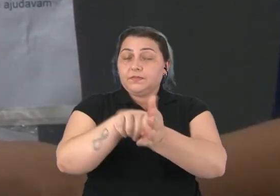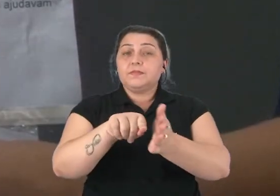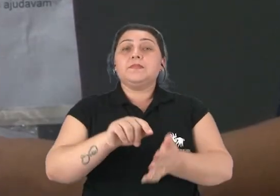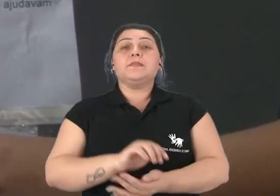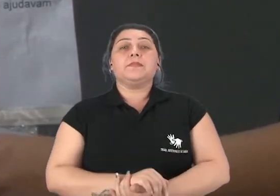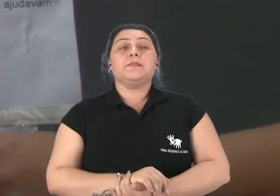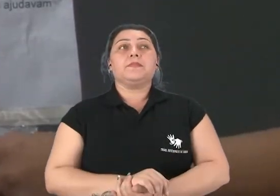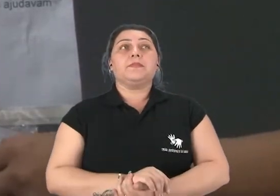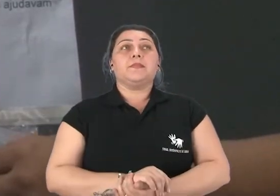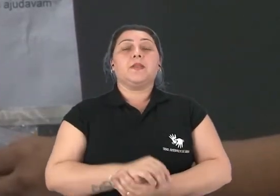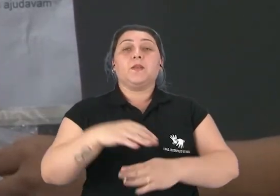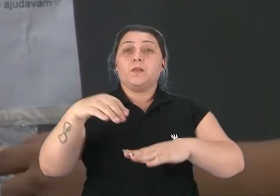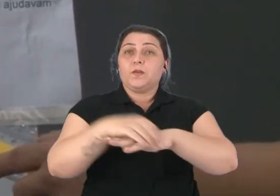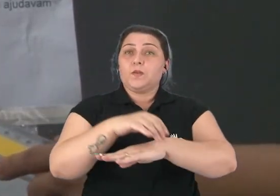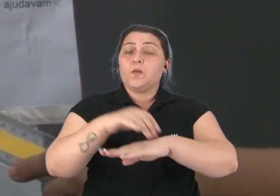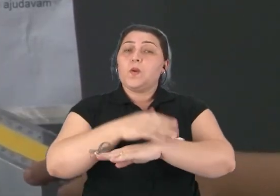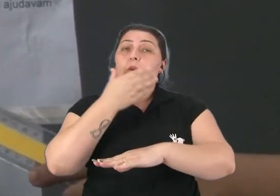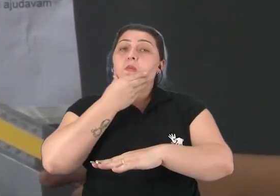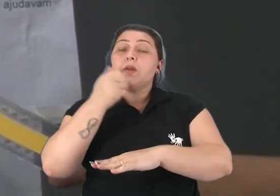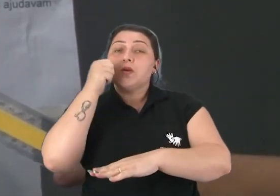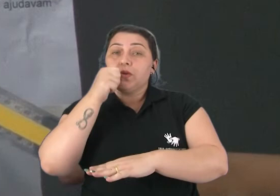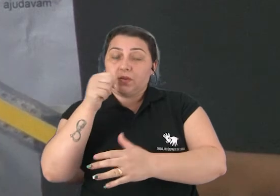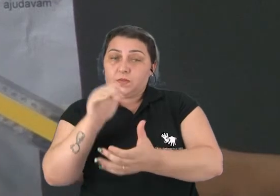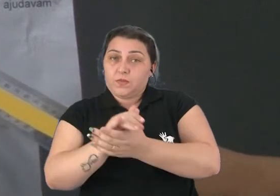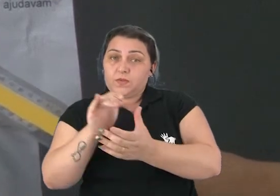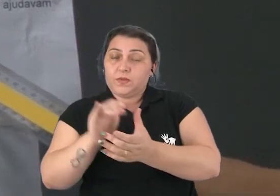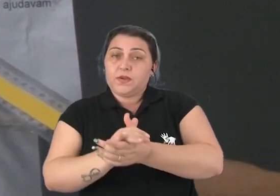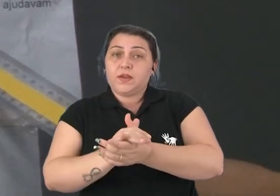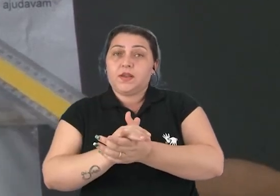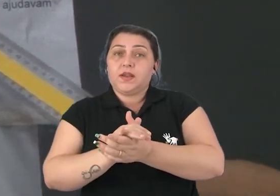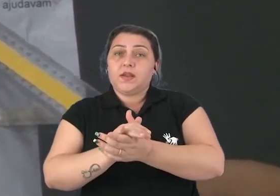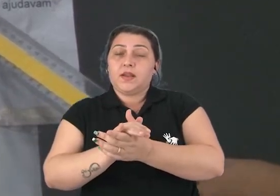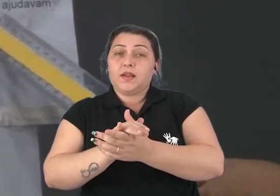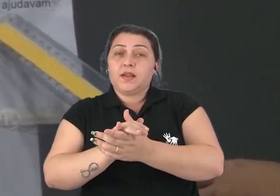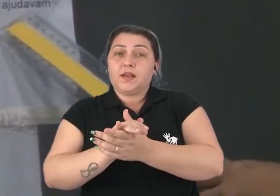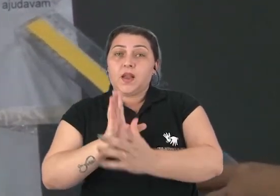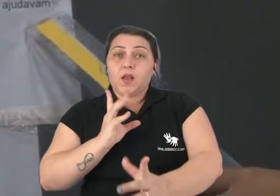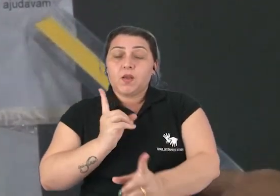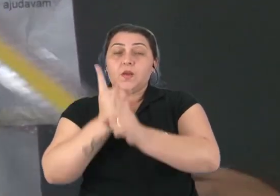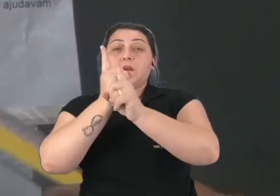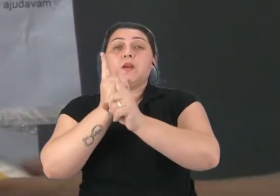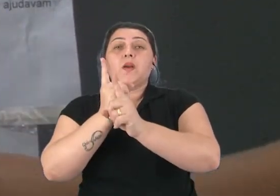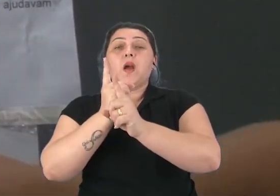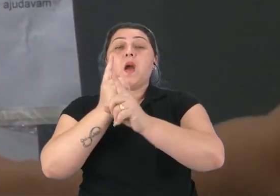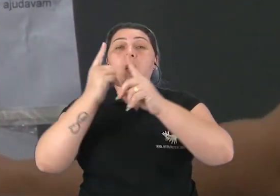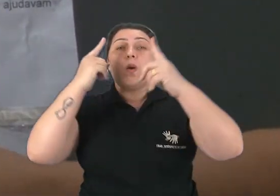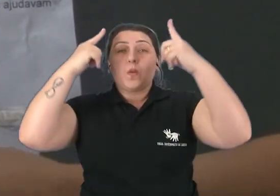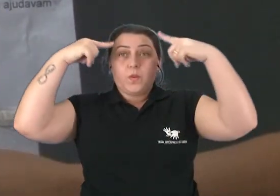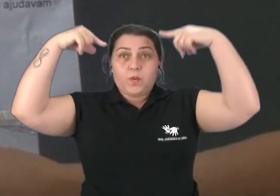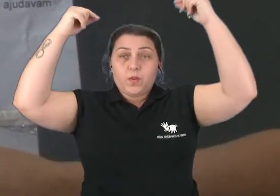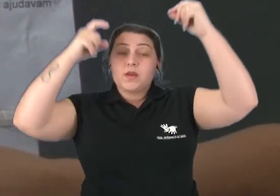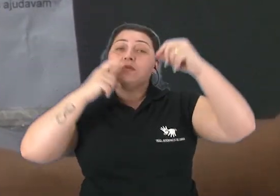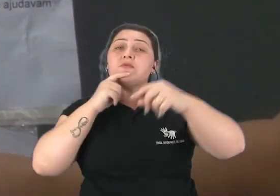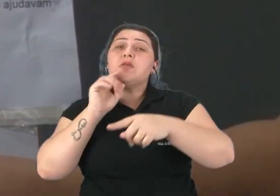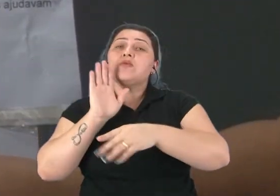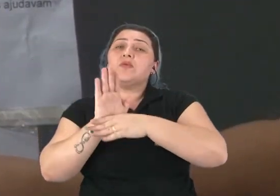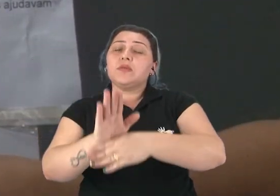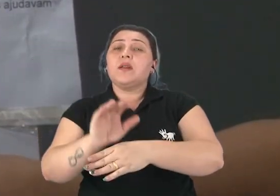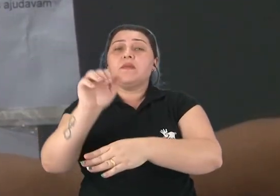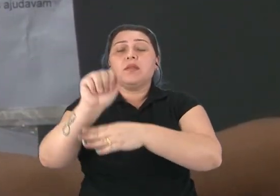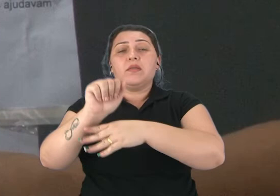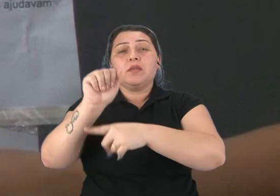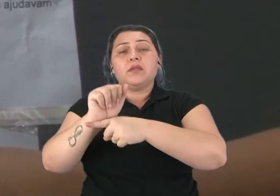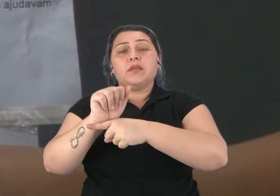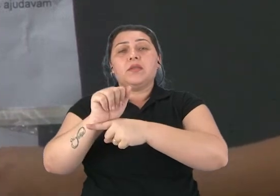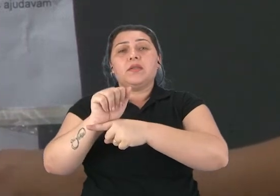ó. Questão 7. O sapateiro e sua esposa descobriram que os anãozinhos os ajudavam na época do, letra